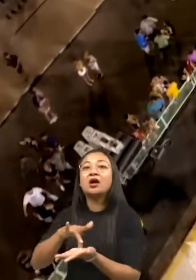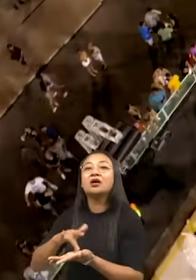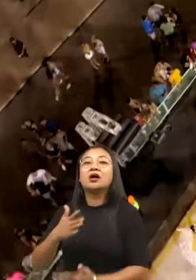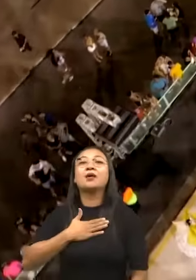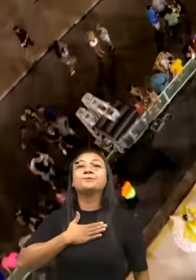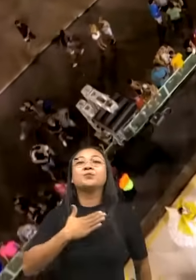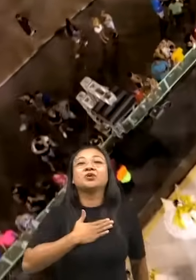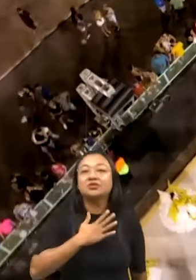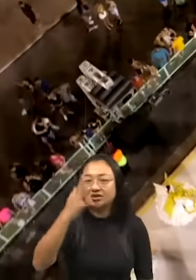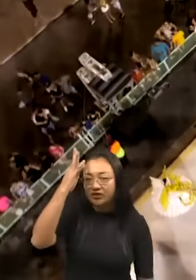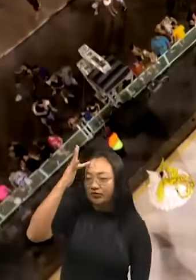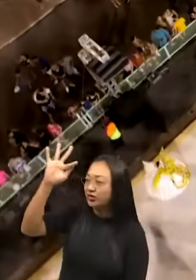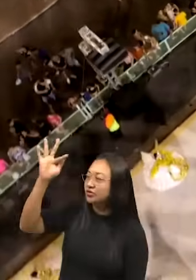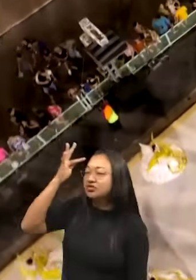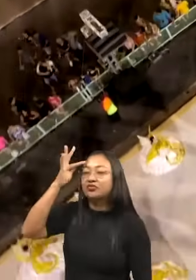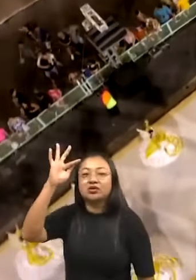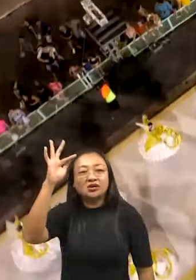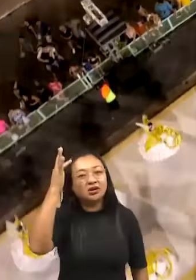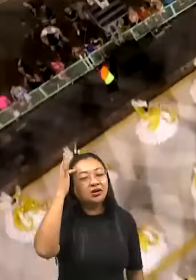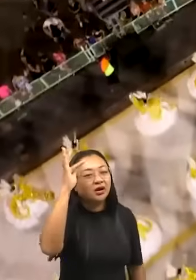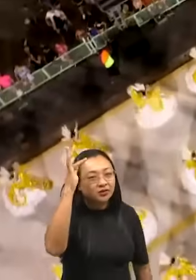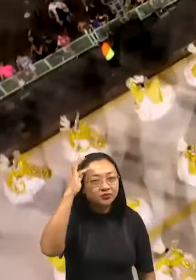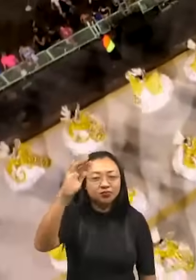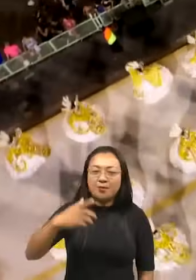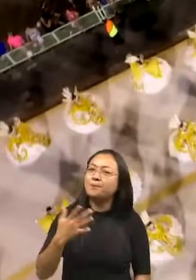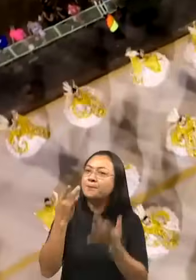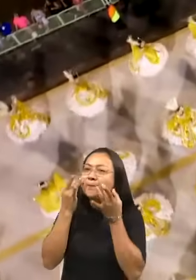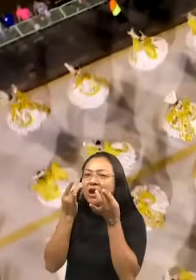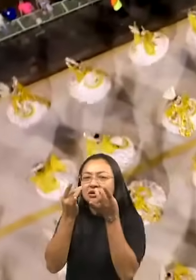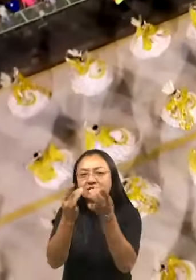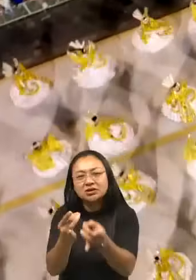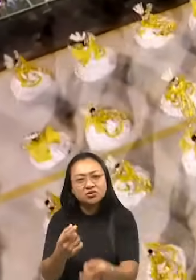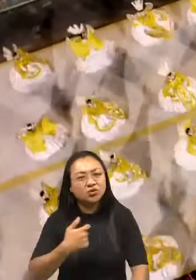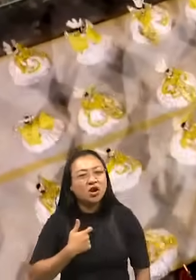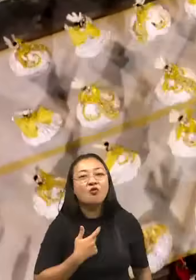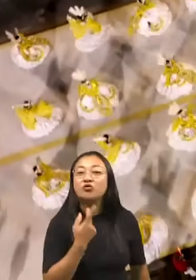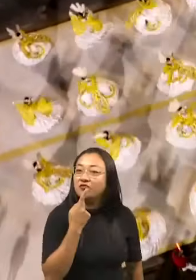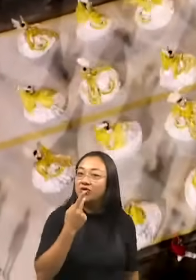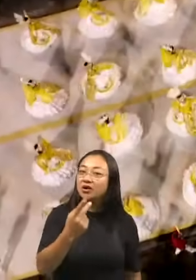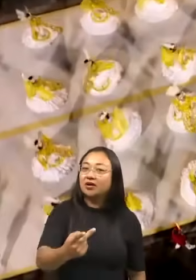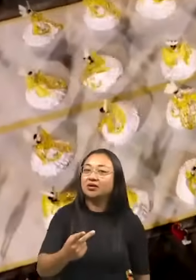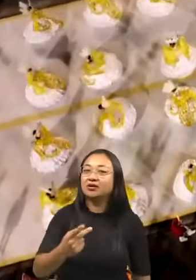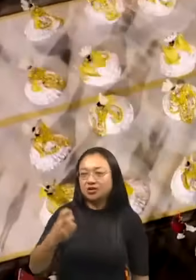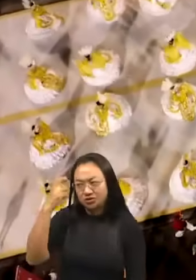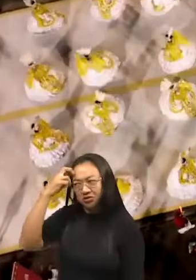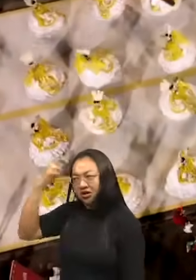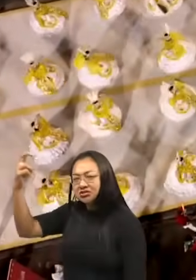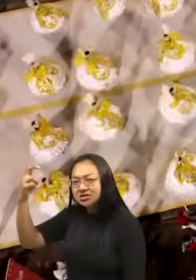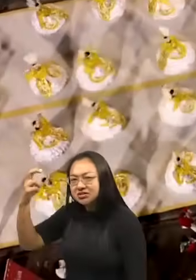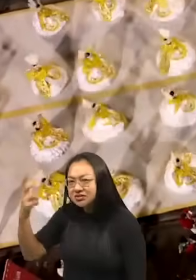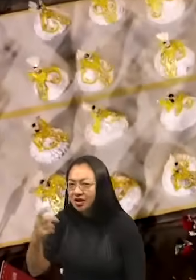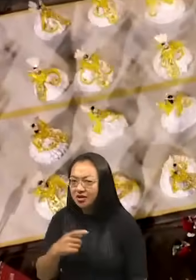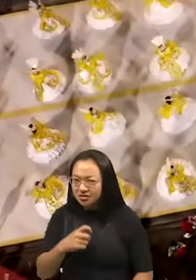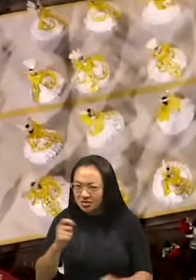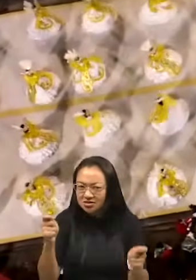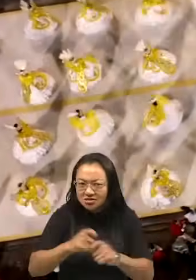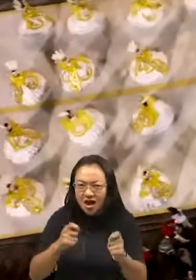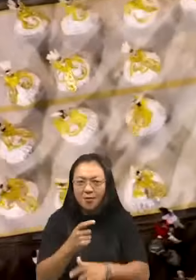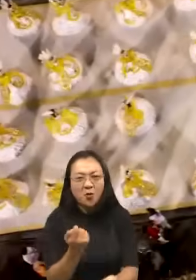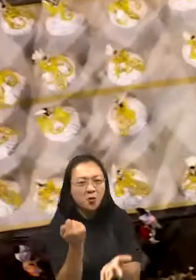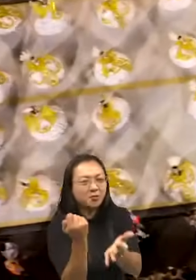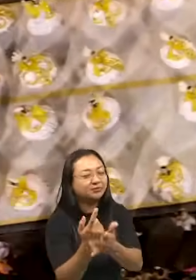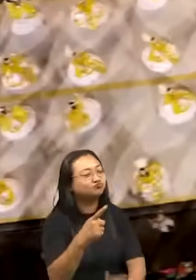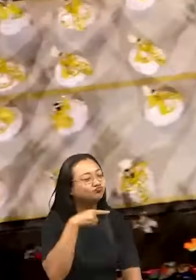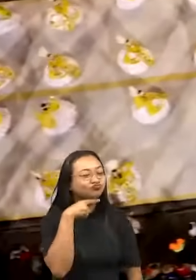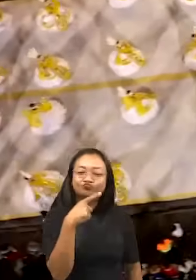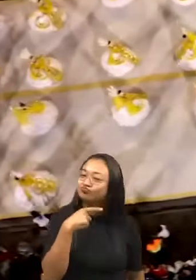minha filosofia. Preste atenção no que eu vou te falar. Inteligência não se pode comprar.